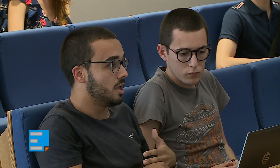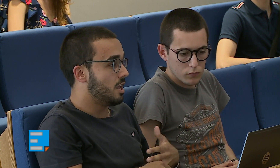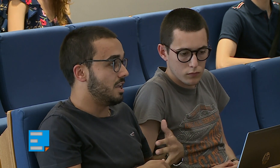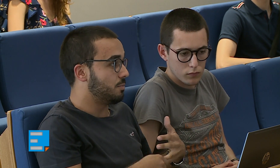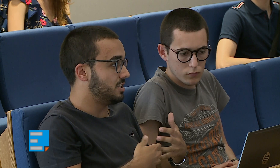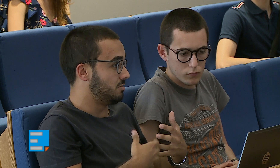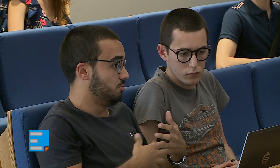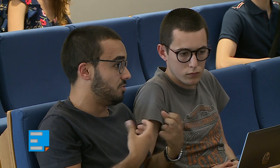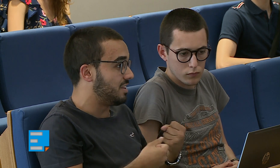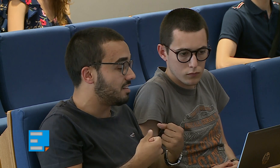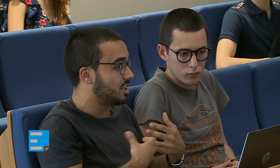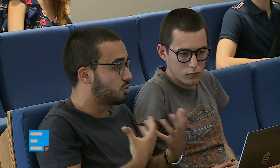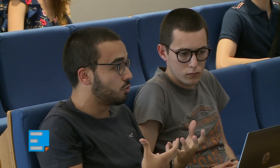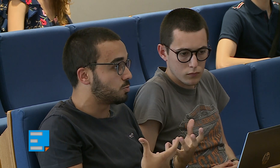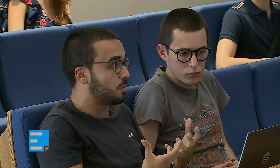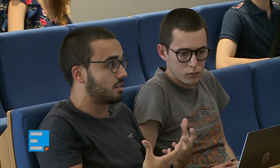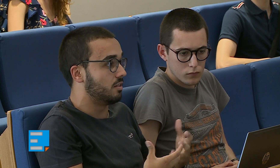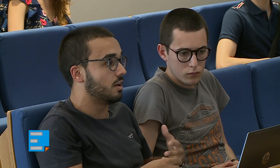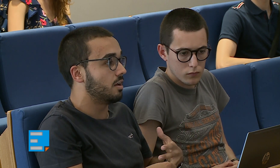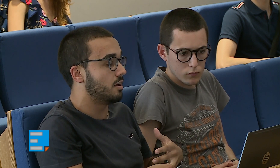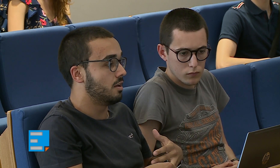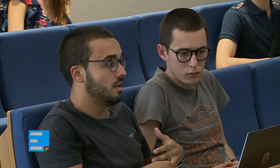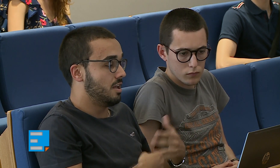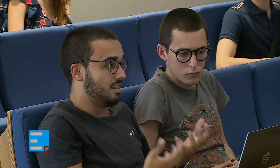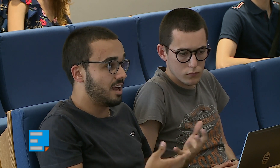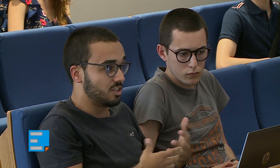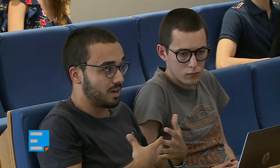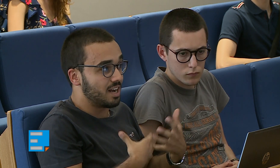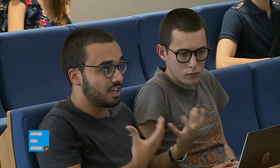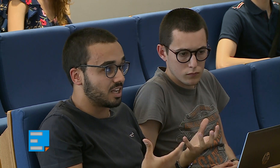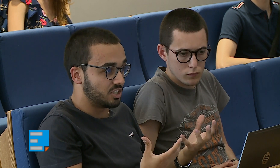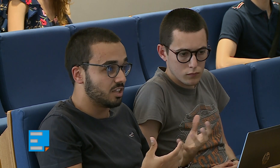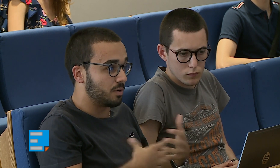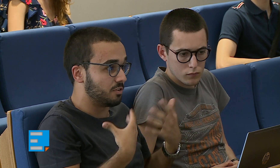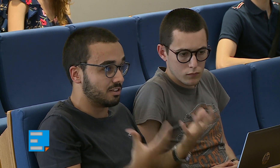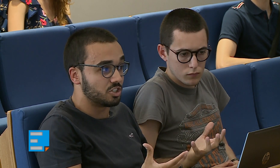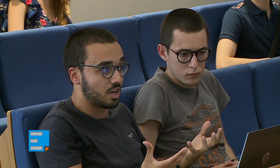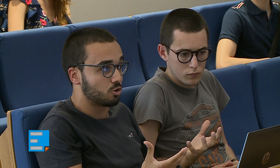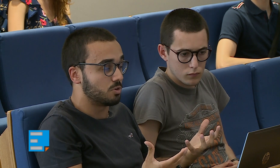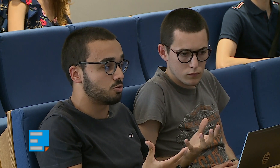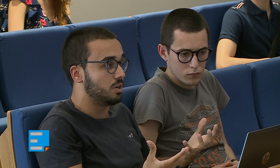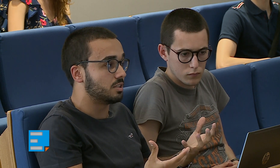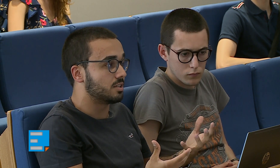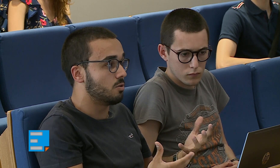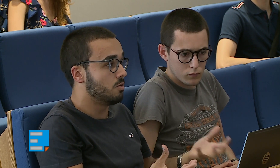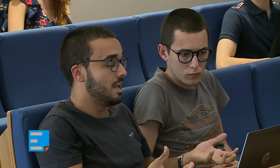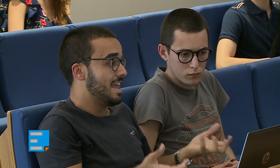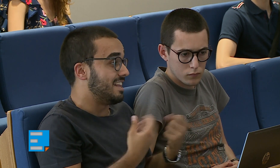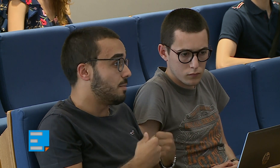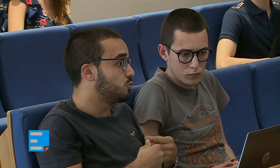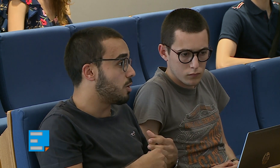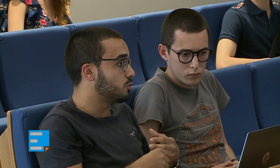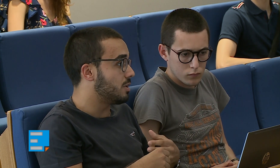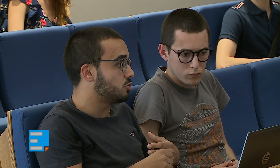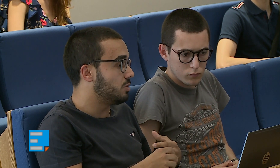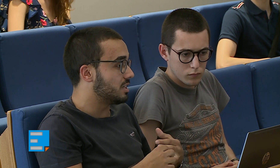sugestões, e é preciso ter esse esforço por parte da Igreja para criar esta agenda, para fazê-la chegar aos meios de comunicação, e